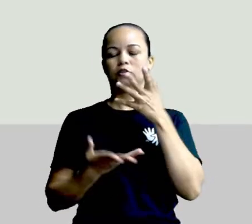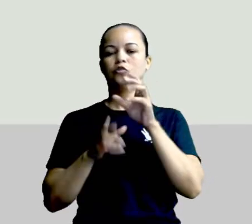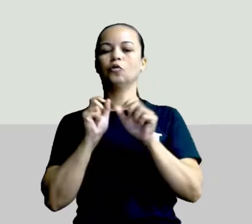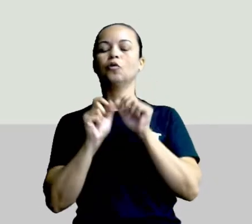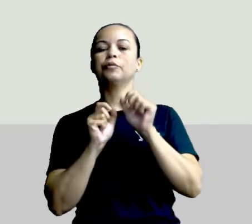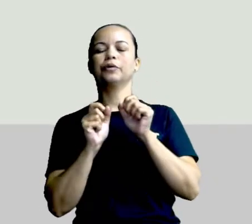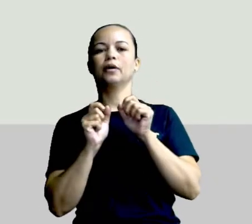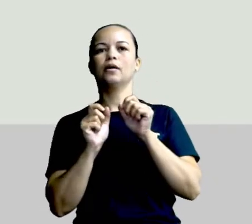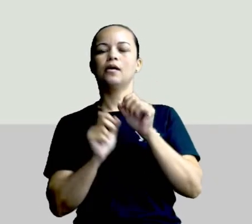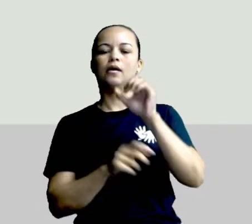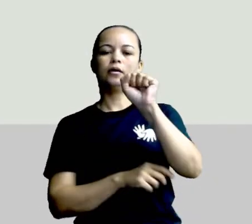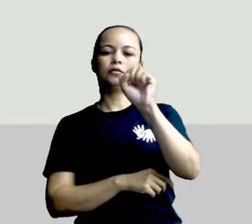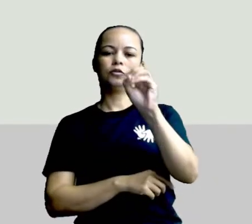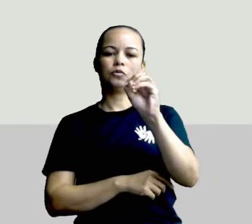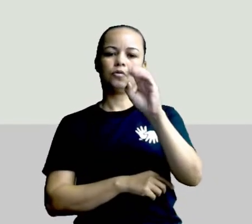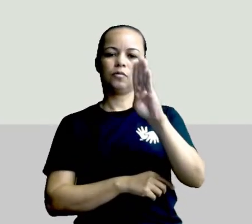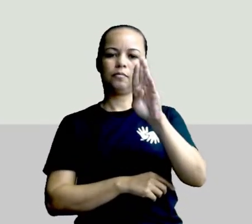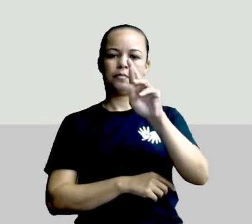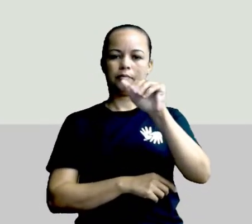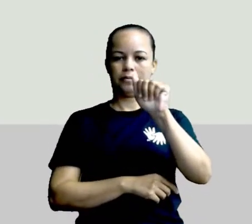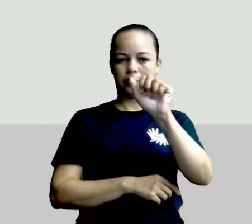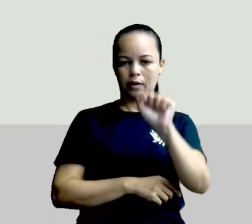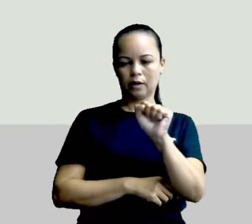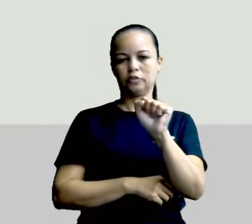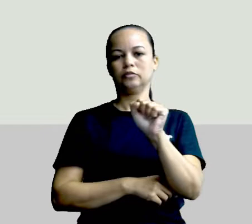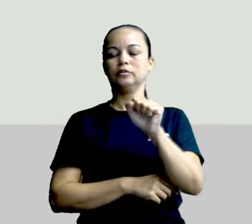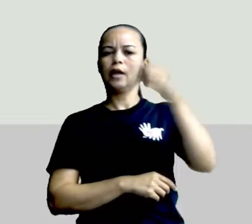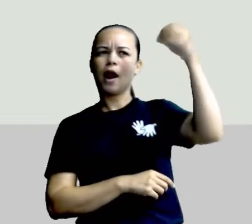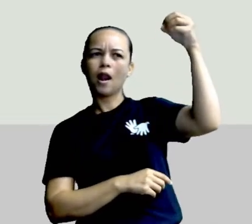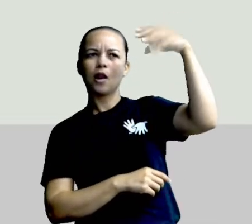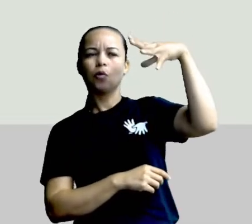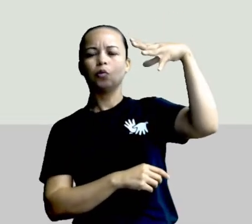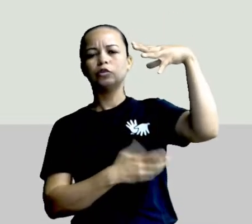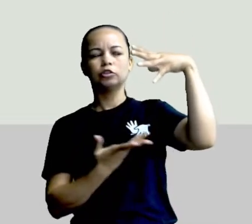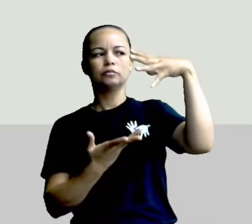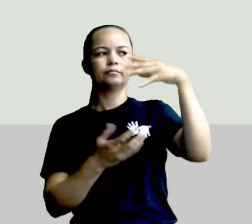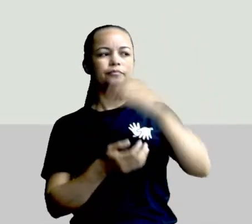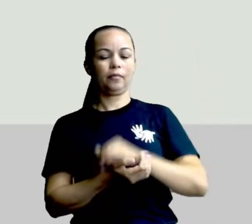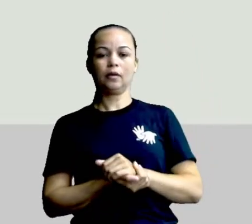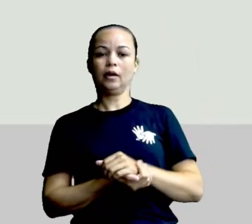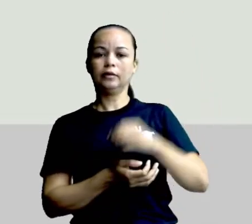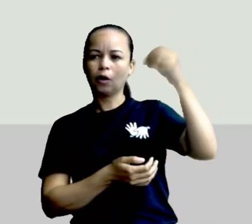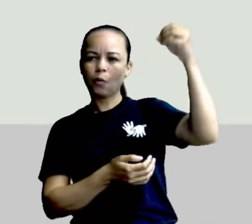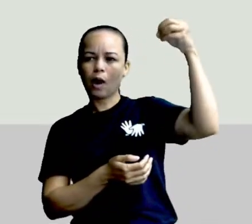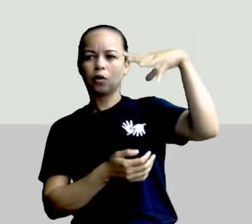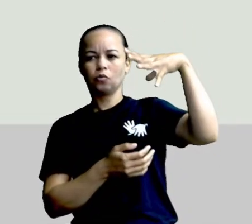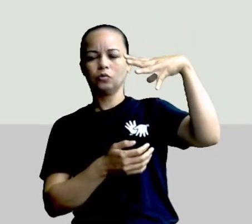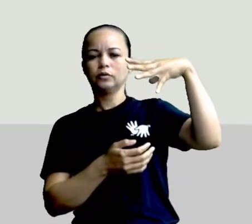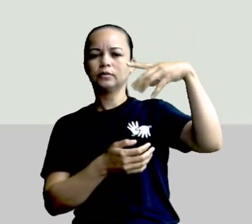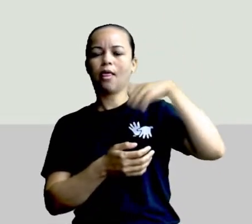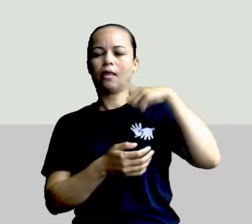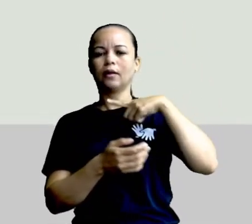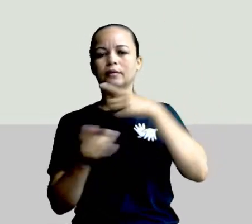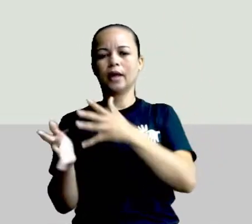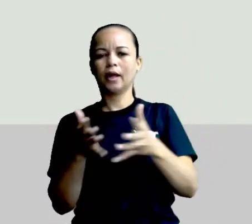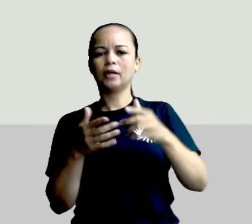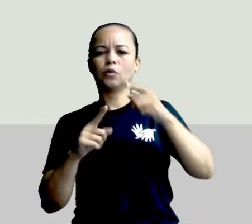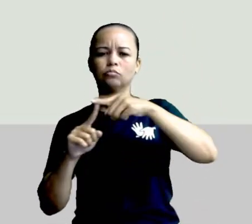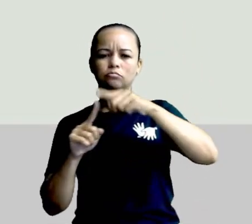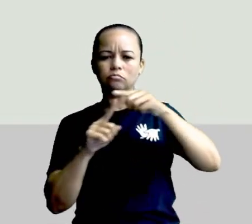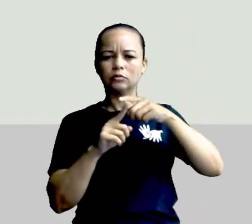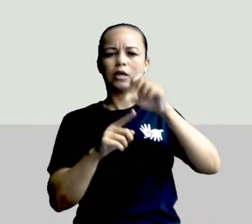sobre sombras, tá? Na luz. Gente, a luz, ela produz alguns tipos de sombra,